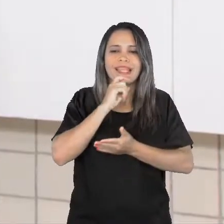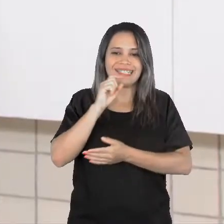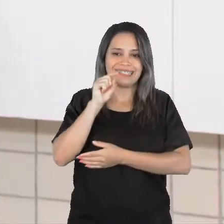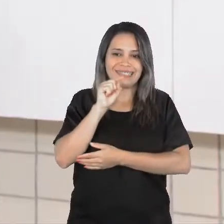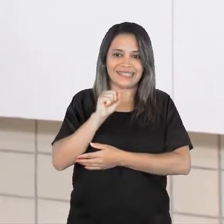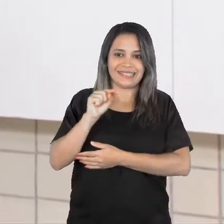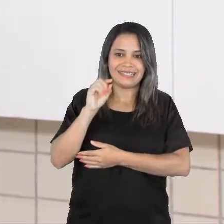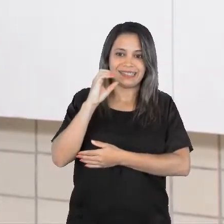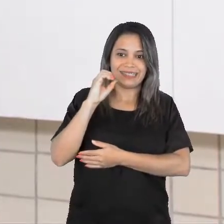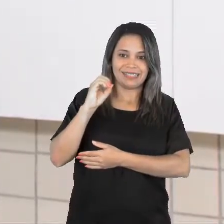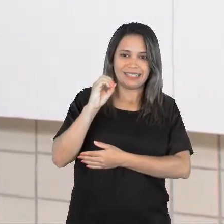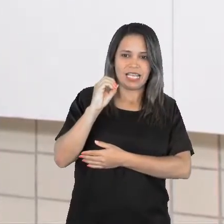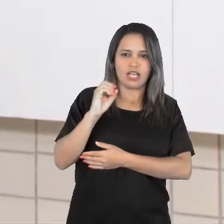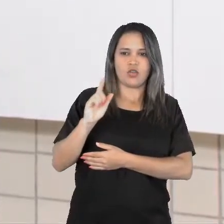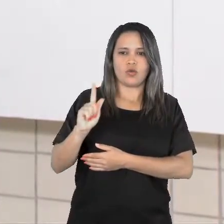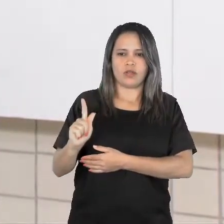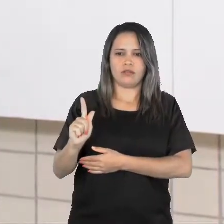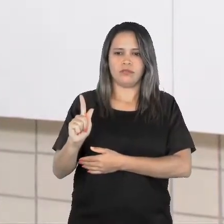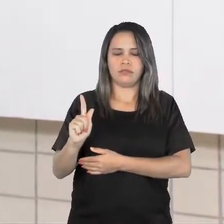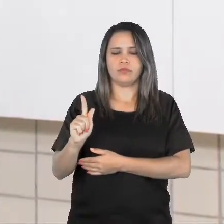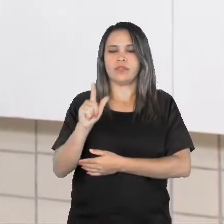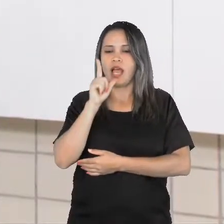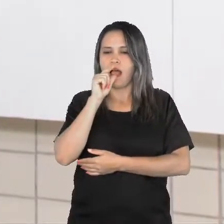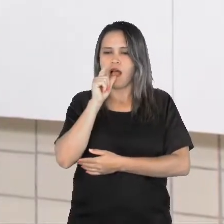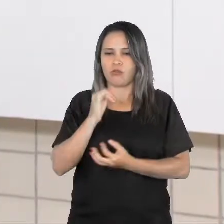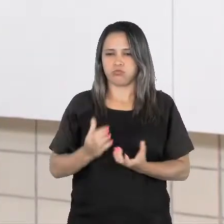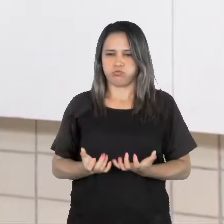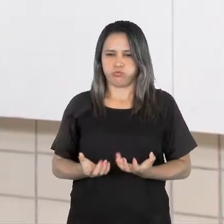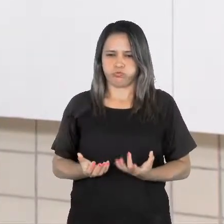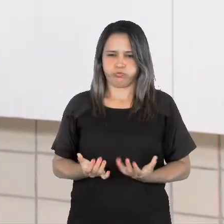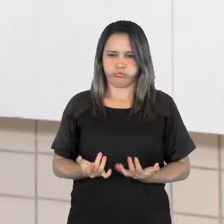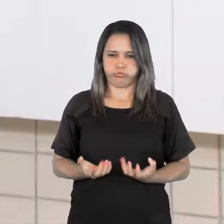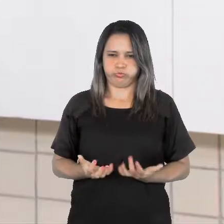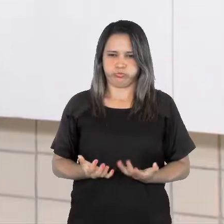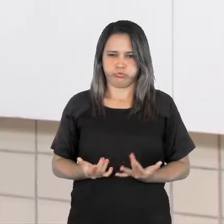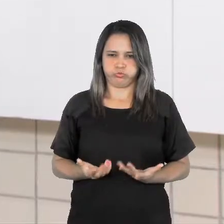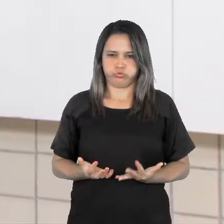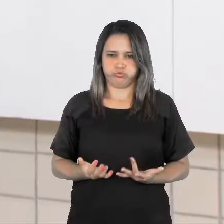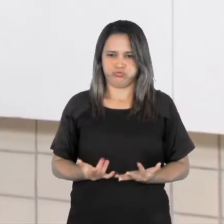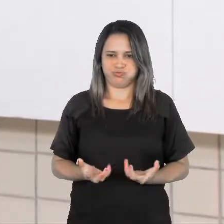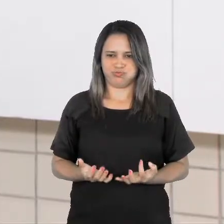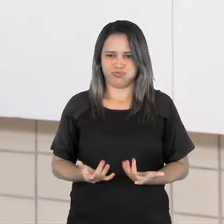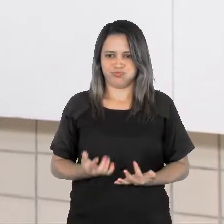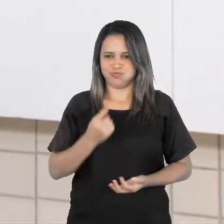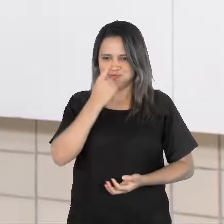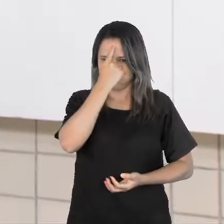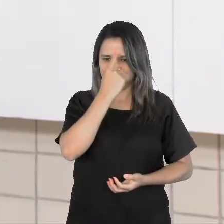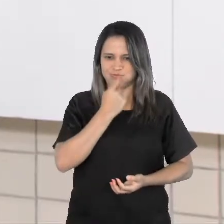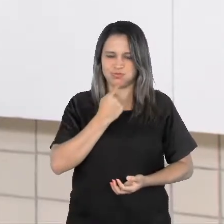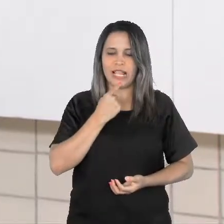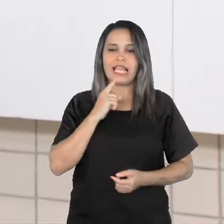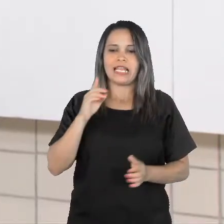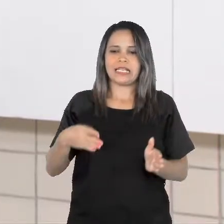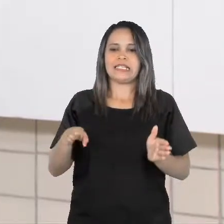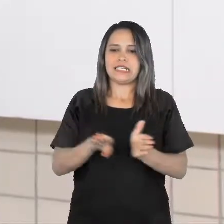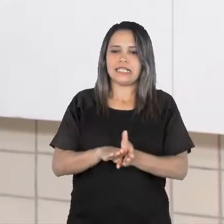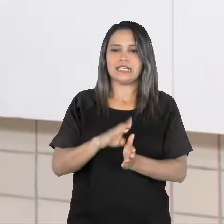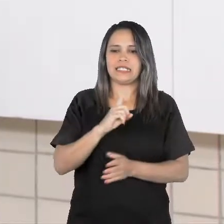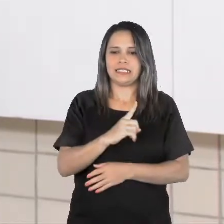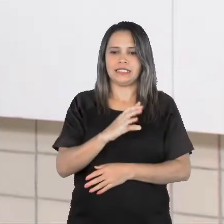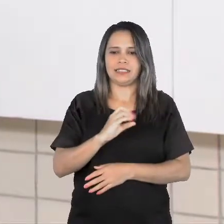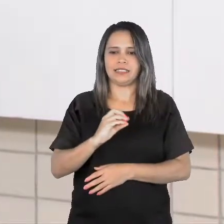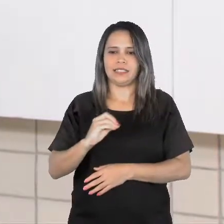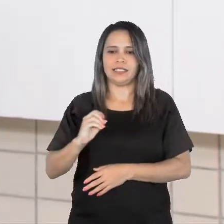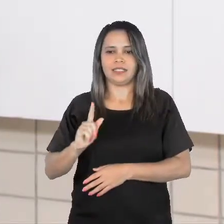graus. Quando a água ferve, se você aquecer que ela ferve, olha aí na figura, ela chega a 100 graus. Então, 100